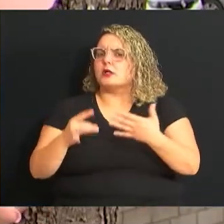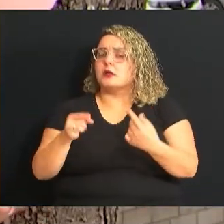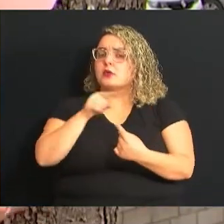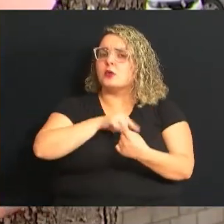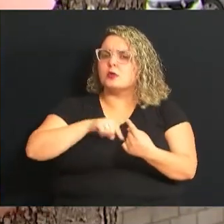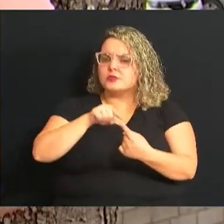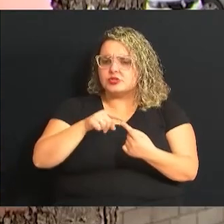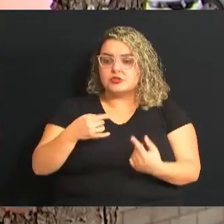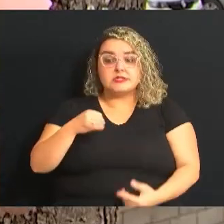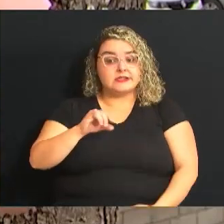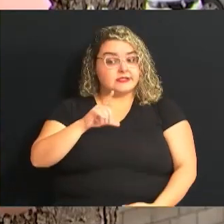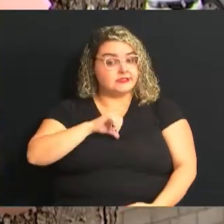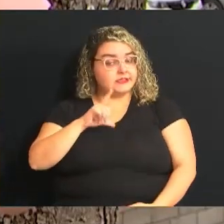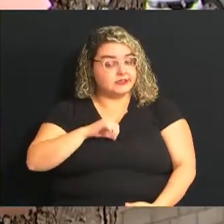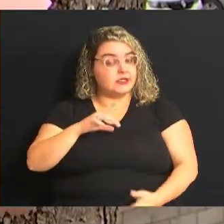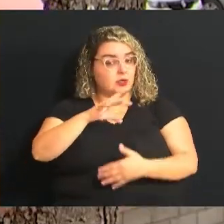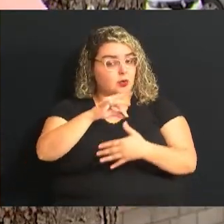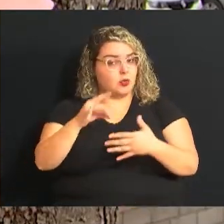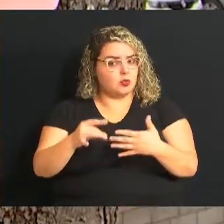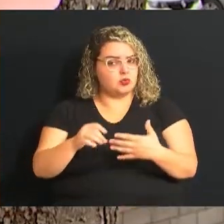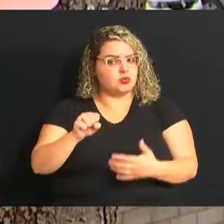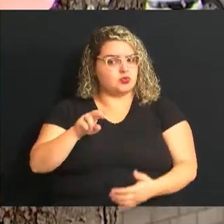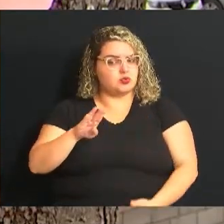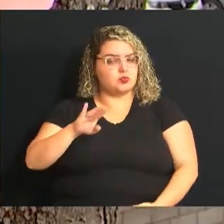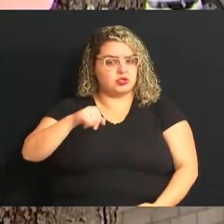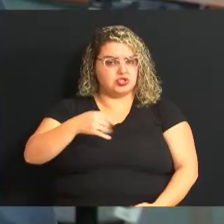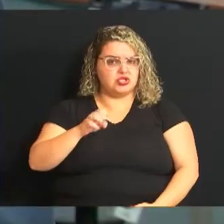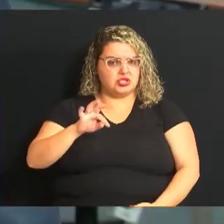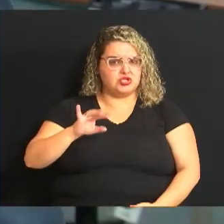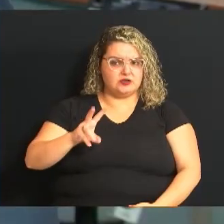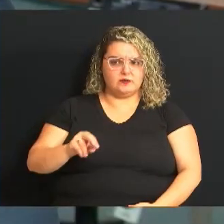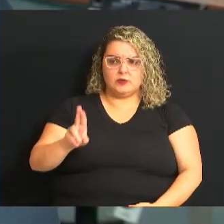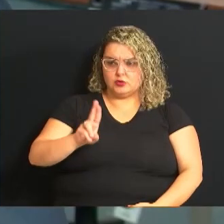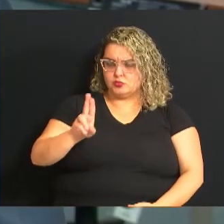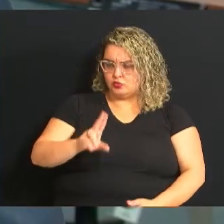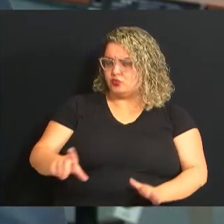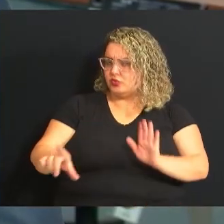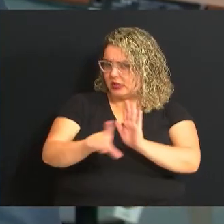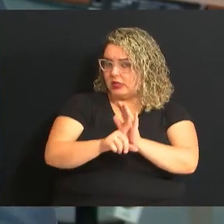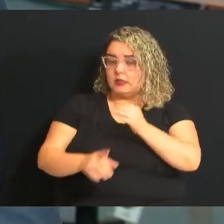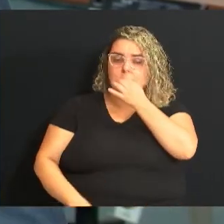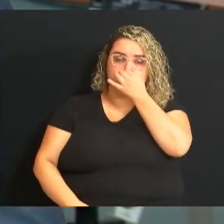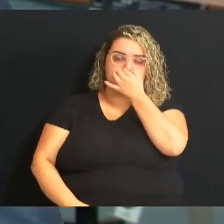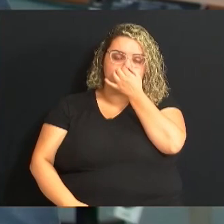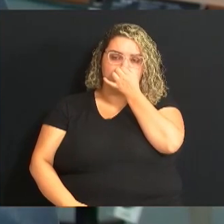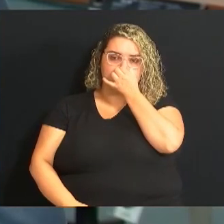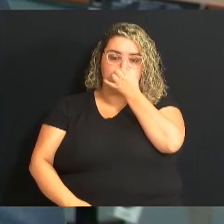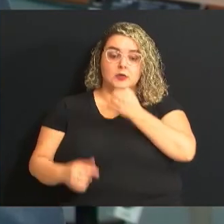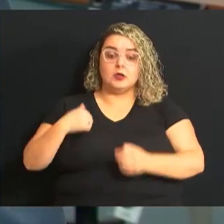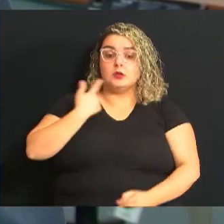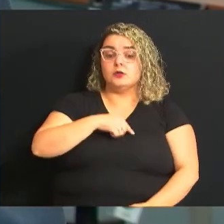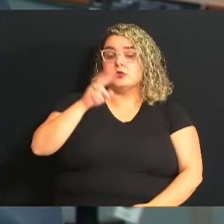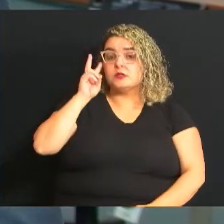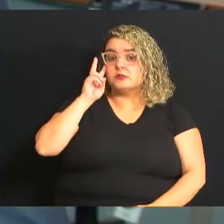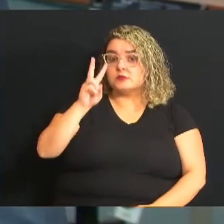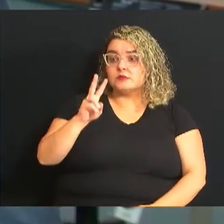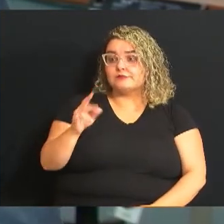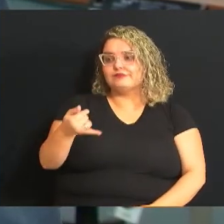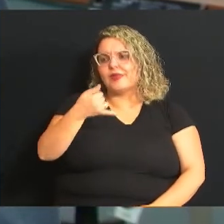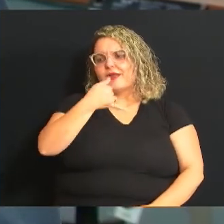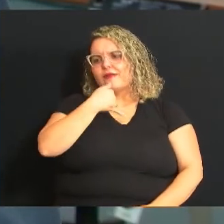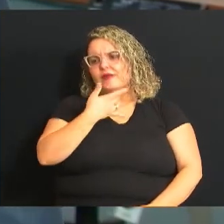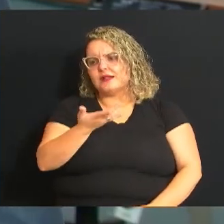notícias do Legislativo, continuando sobre a ação dos parlamentares, agora com um questionamento do vereador Major Jaime. Ele usou